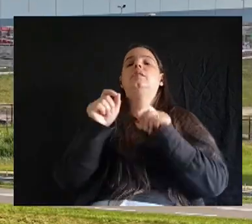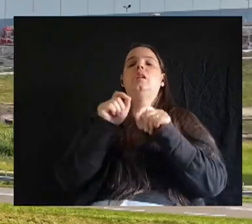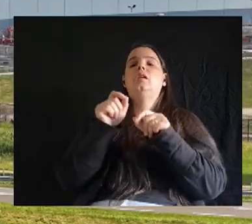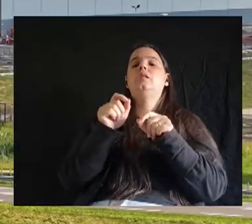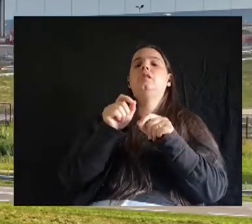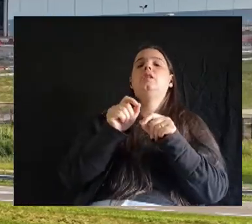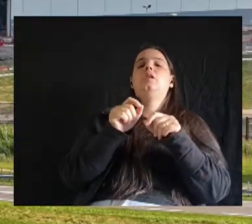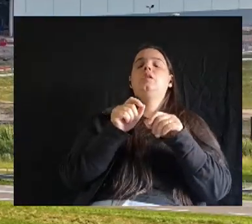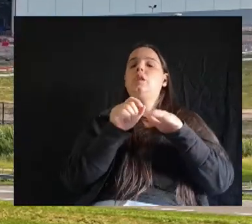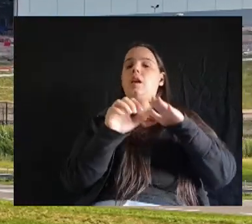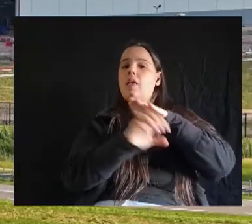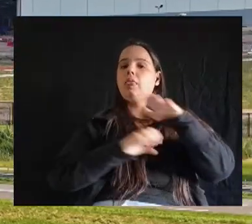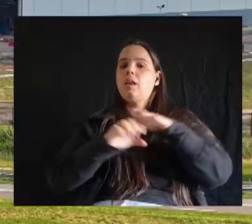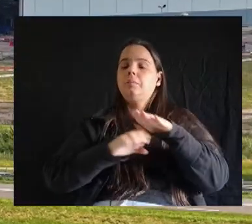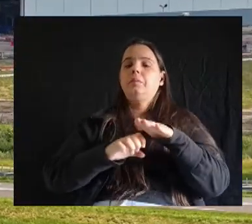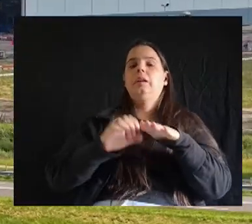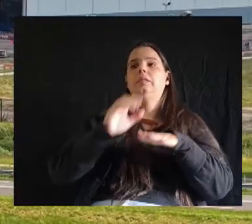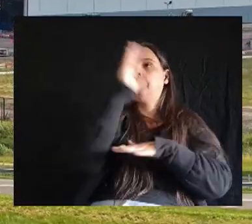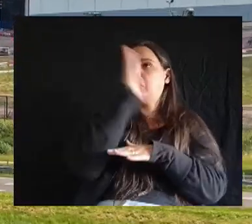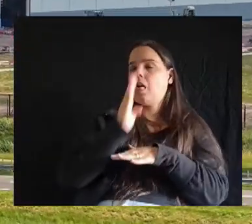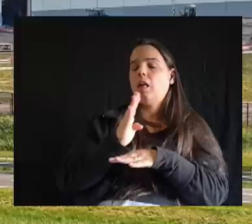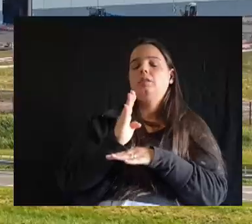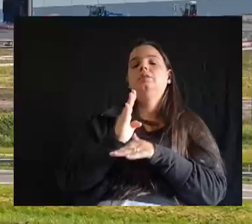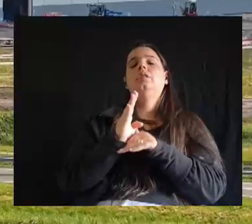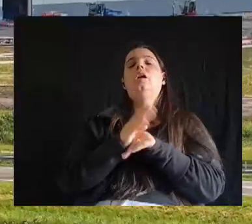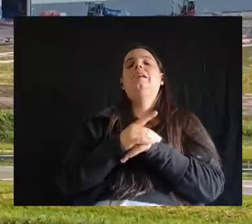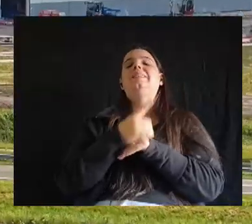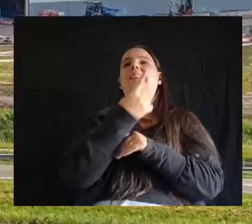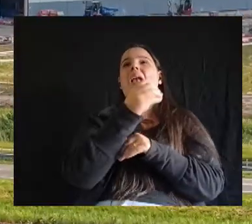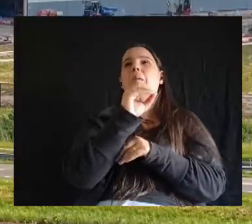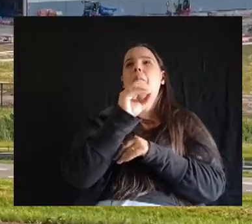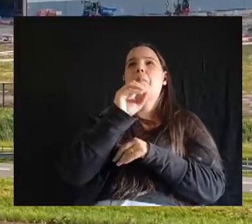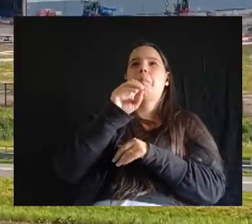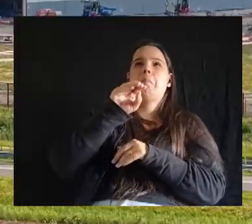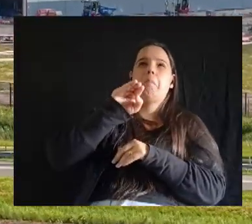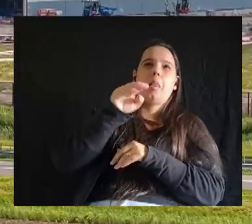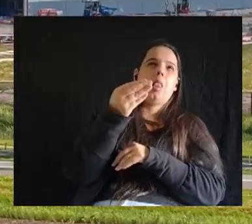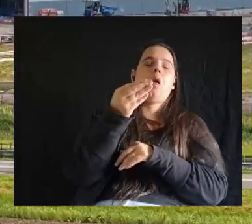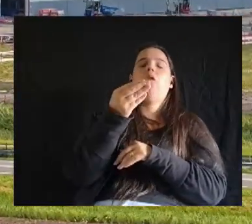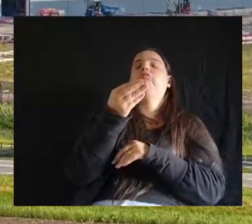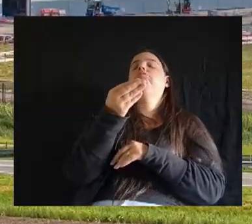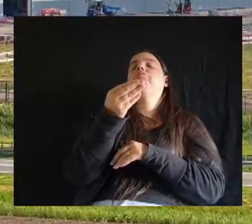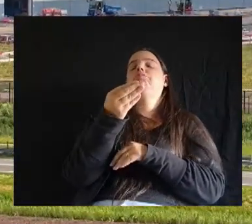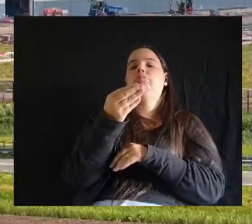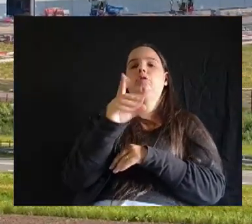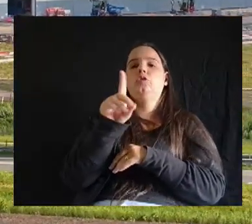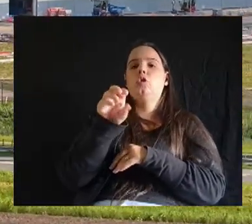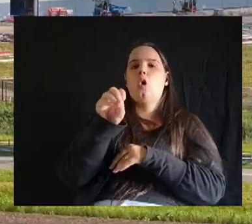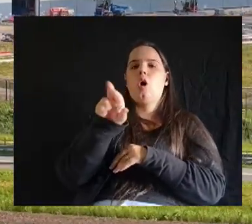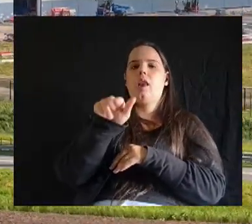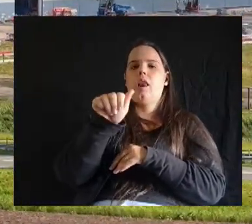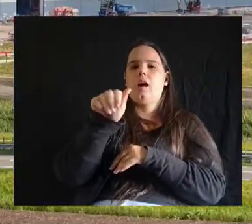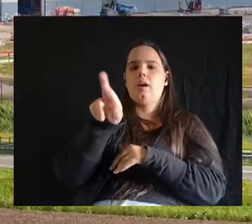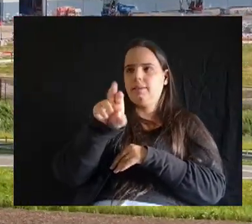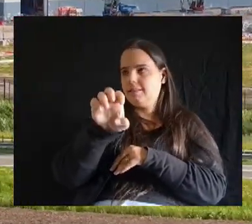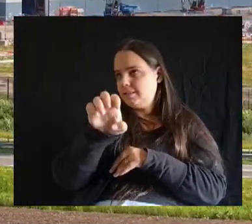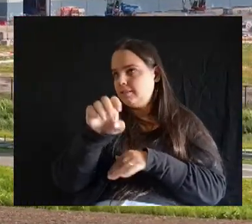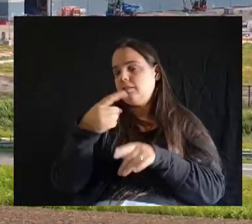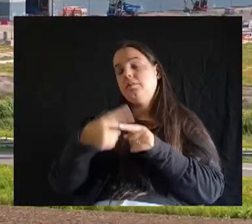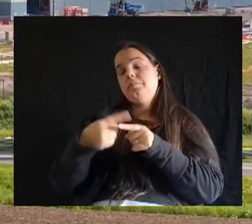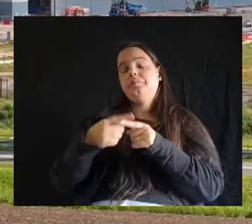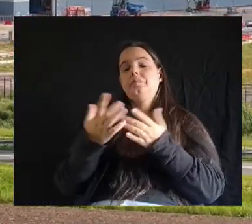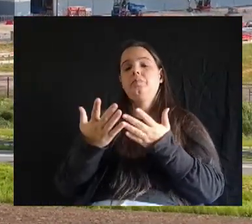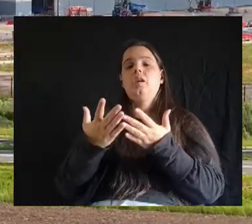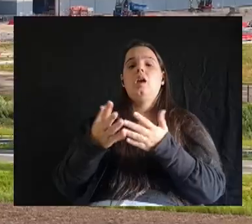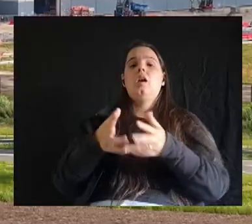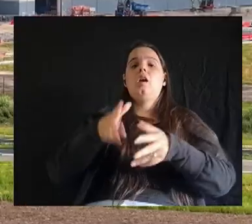alcançar a casa dos 10 bilhões de dólares até o final de 2030, né? É uma projeção, e o Brasil hoje